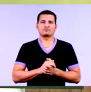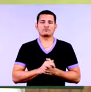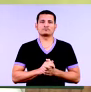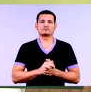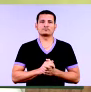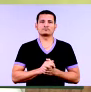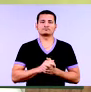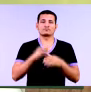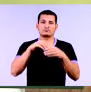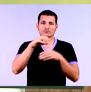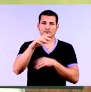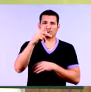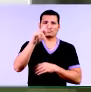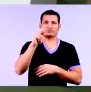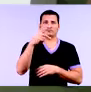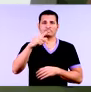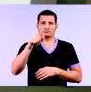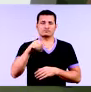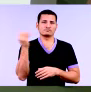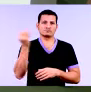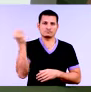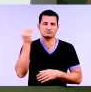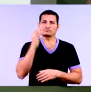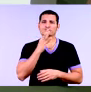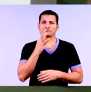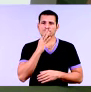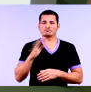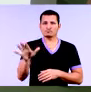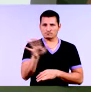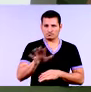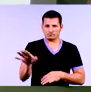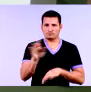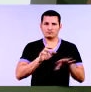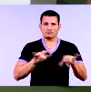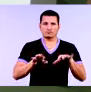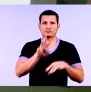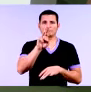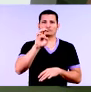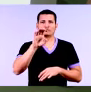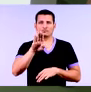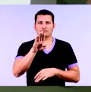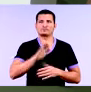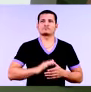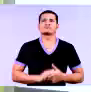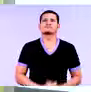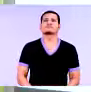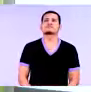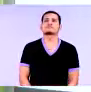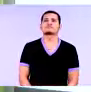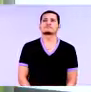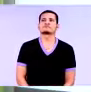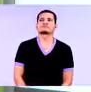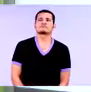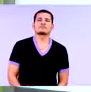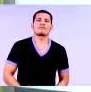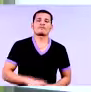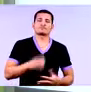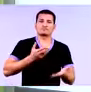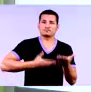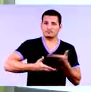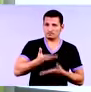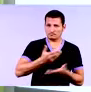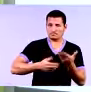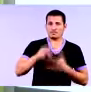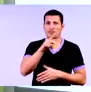de PHP, que é muito importante para o conhecimento na área de programação web, professor. Isso, professor. Então, essa interação que o